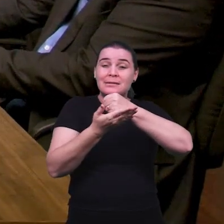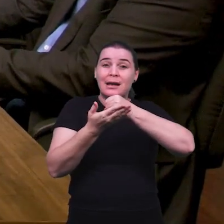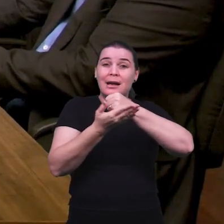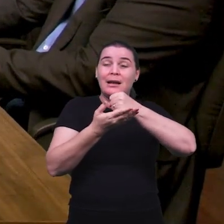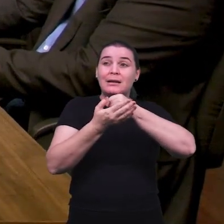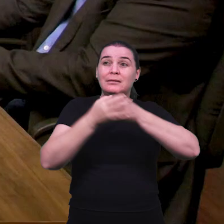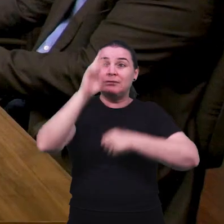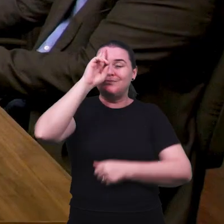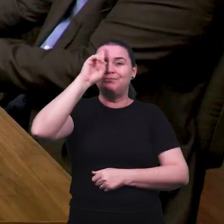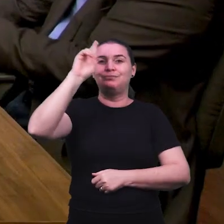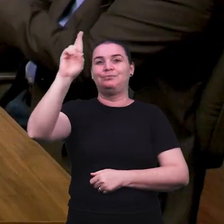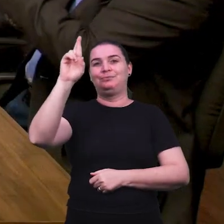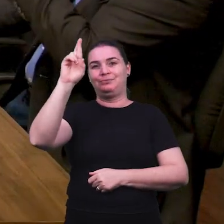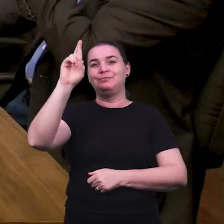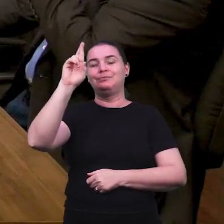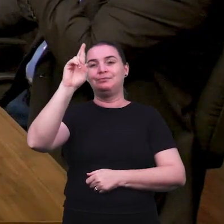Então,